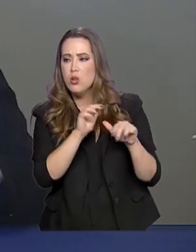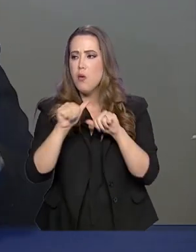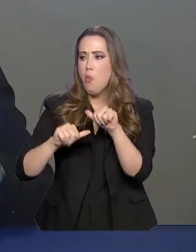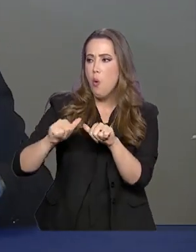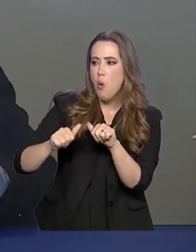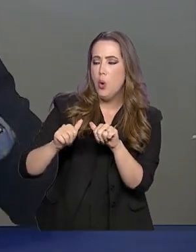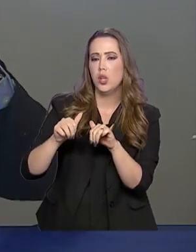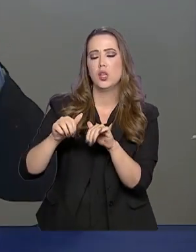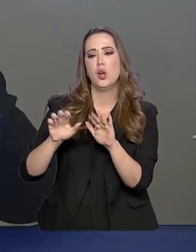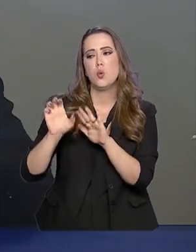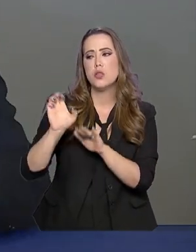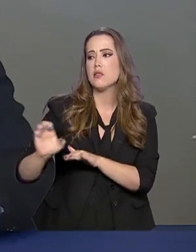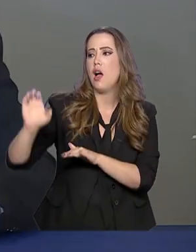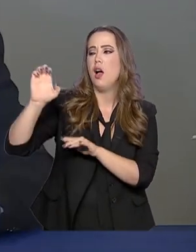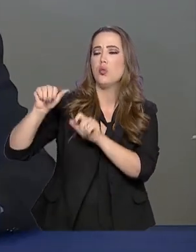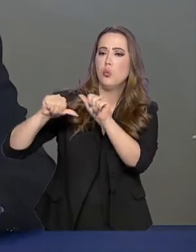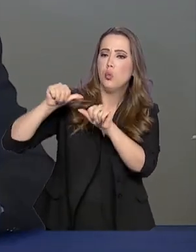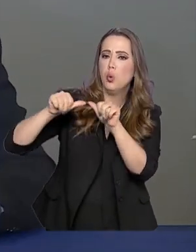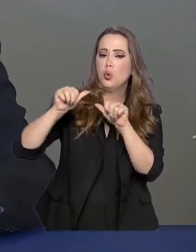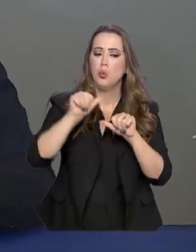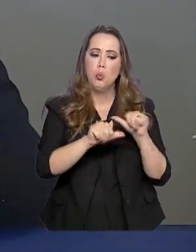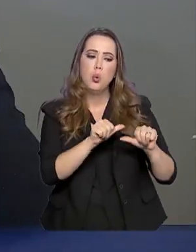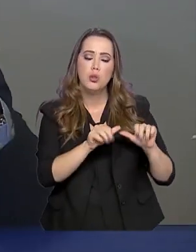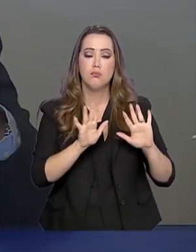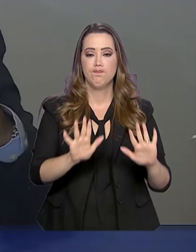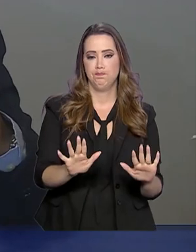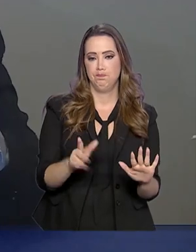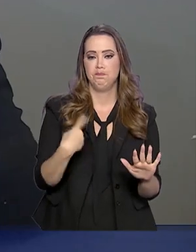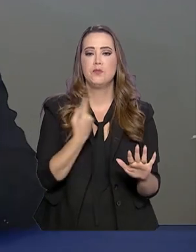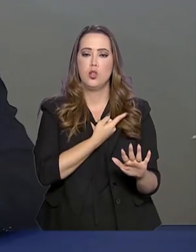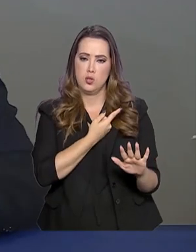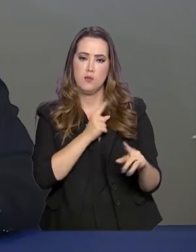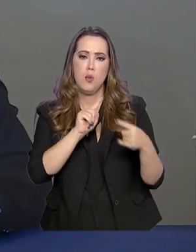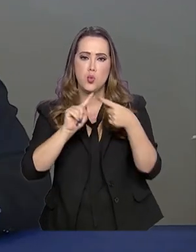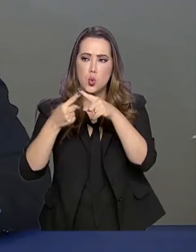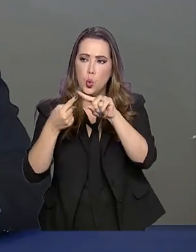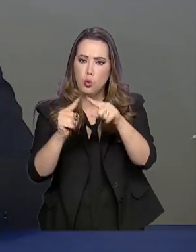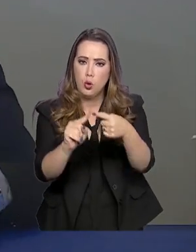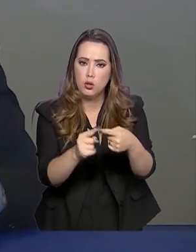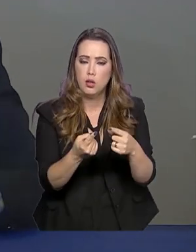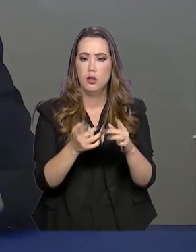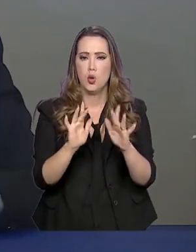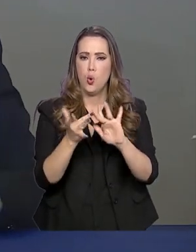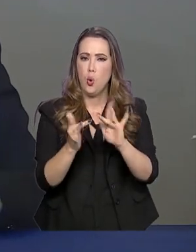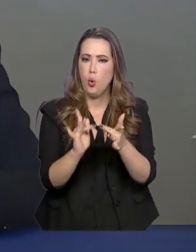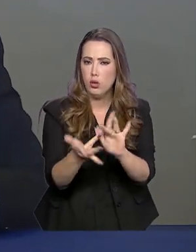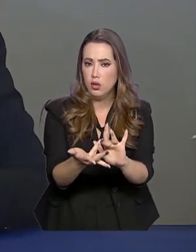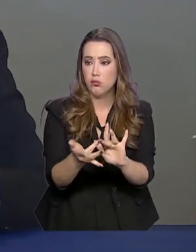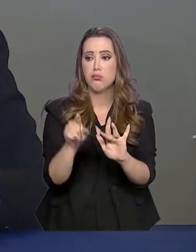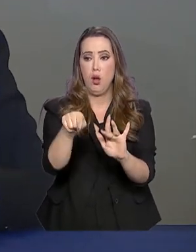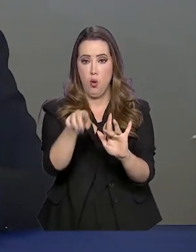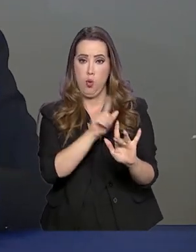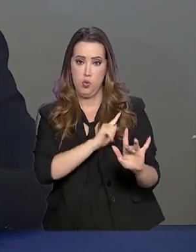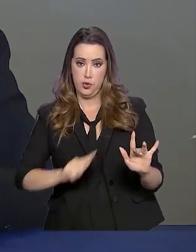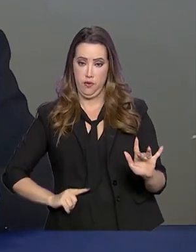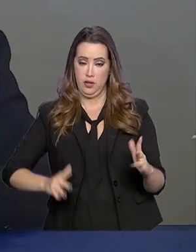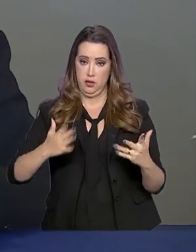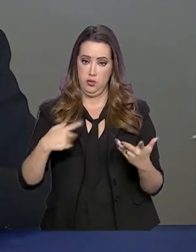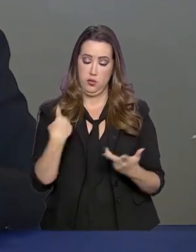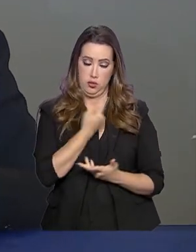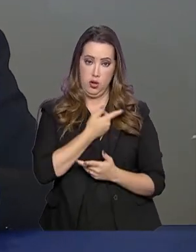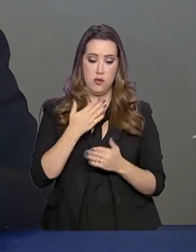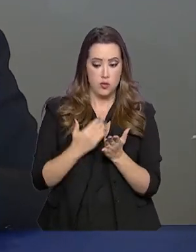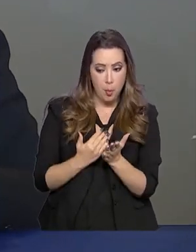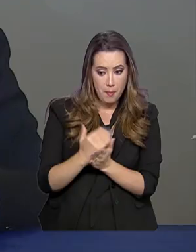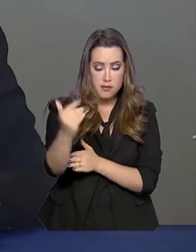Estado X, essa prioridade não está boa para mim. Então vamos chegar a um consenso e a partir daí nós temos que fazer,